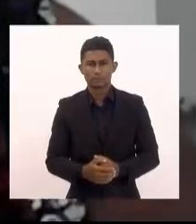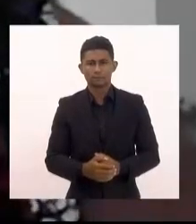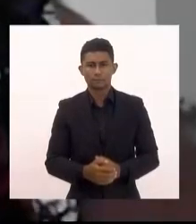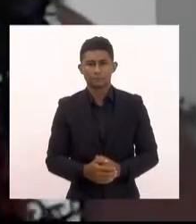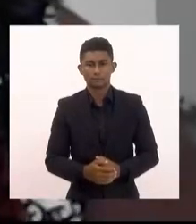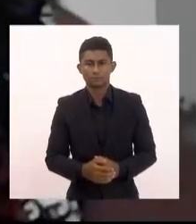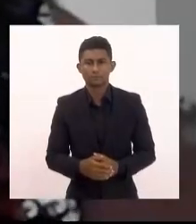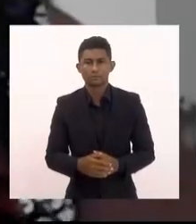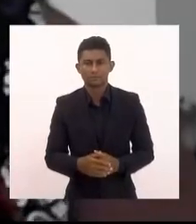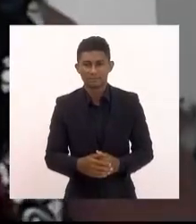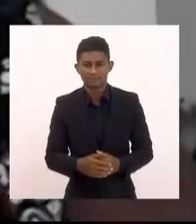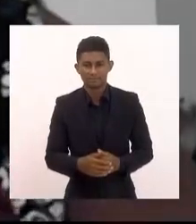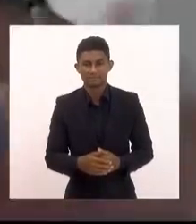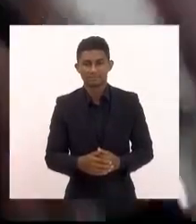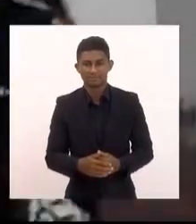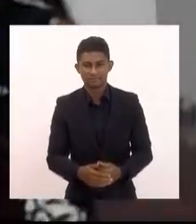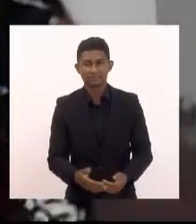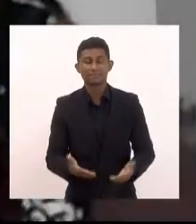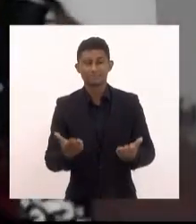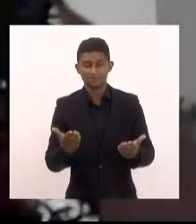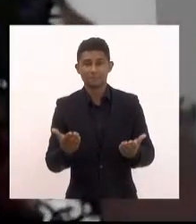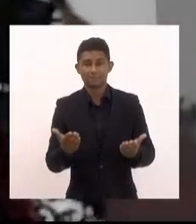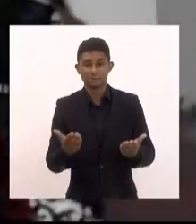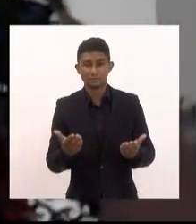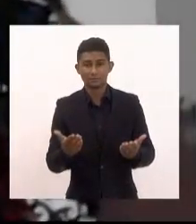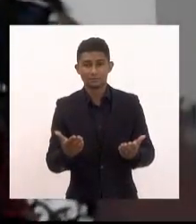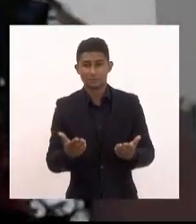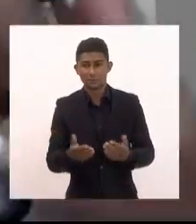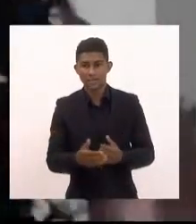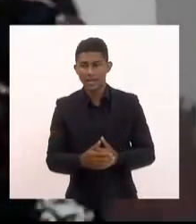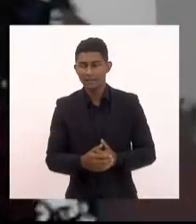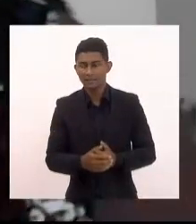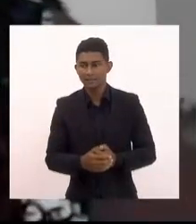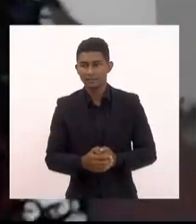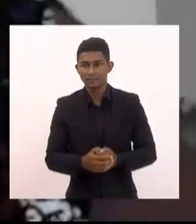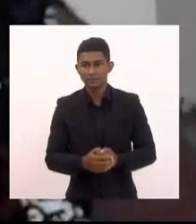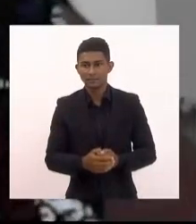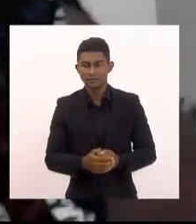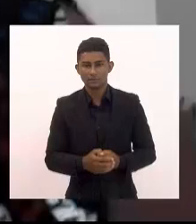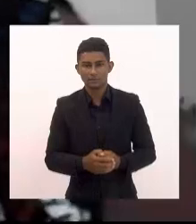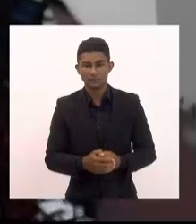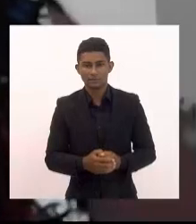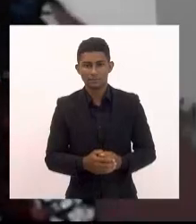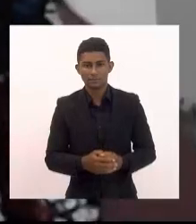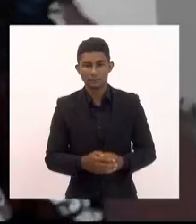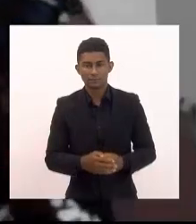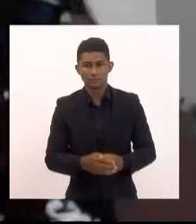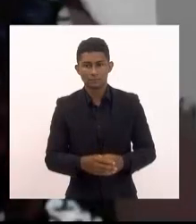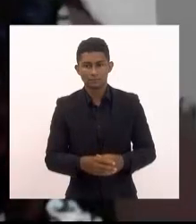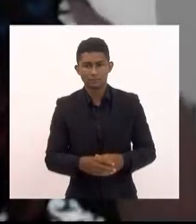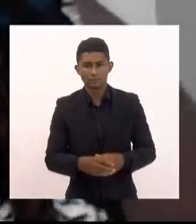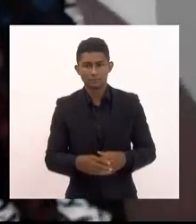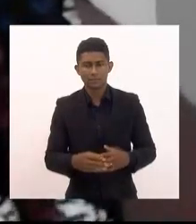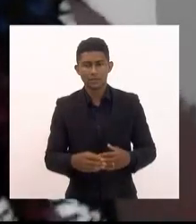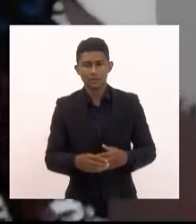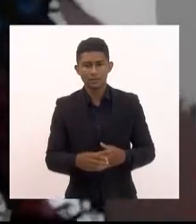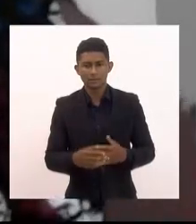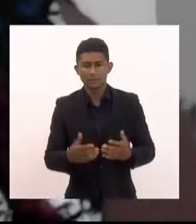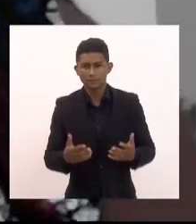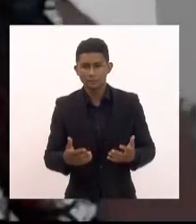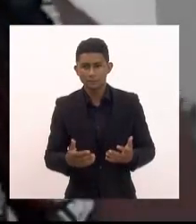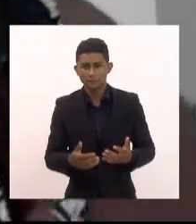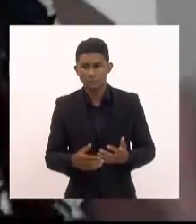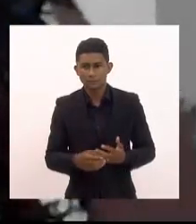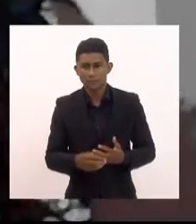nossa mandata, Quilombo, decide coletivamente que essa figura é uma figura que a gente precisa